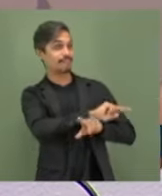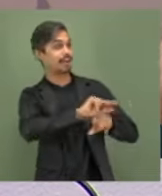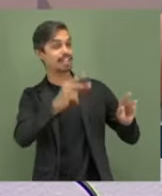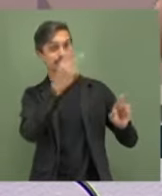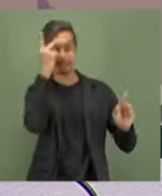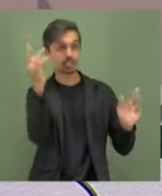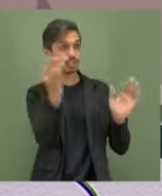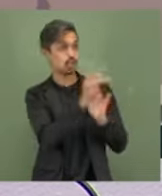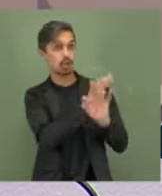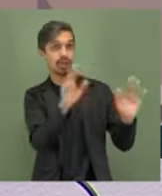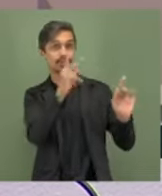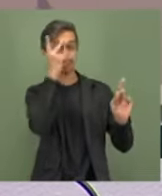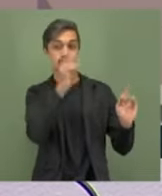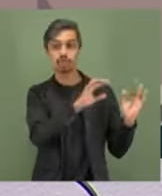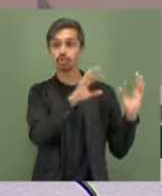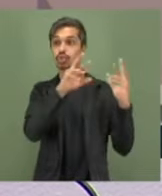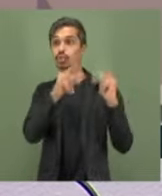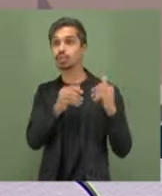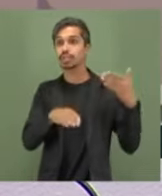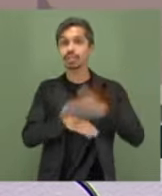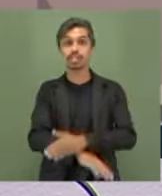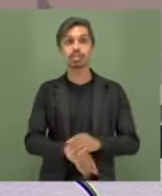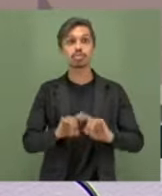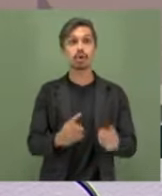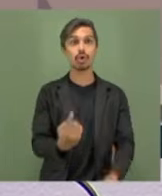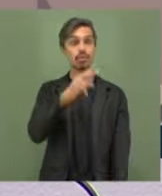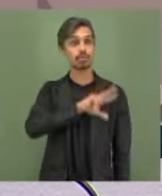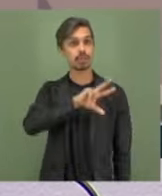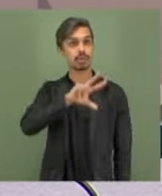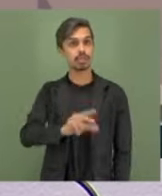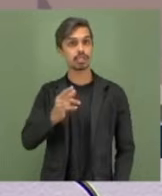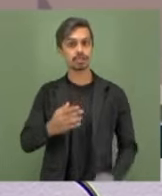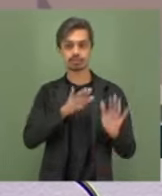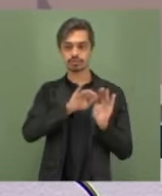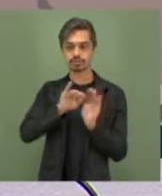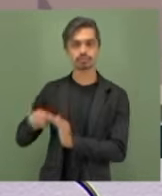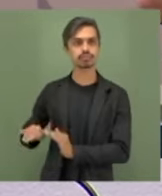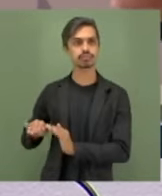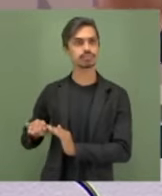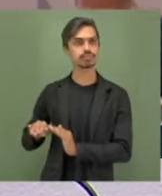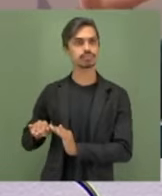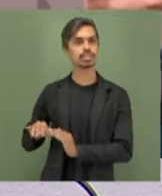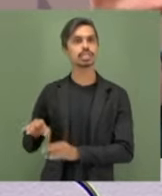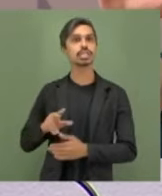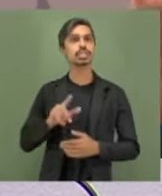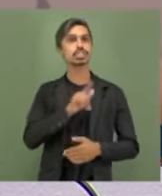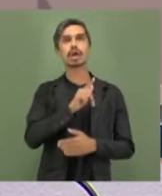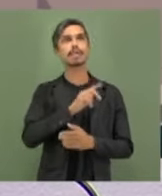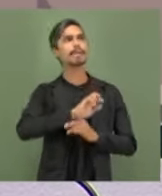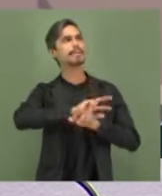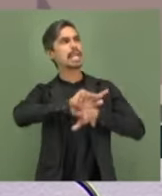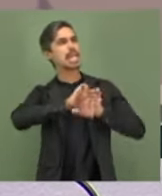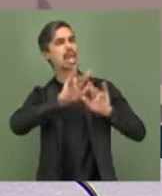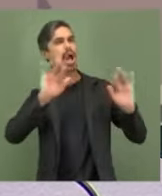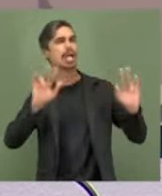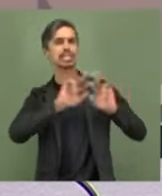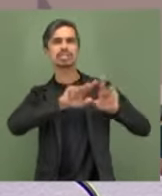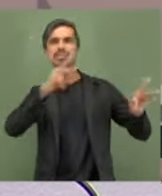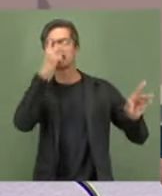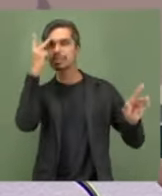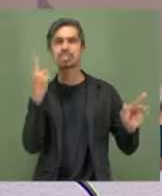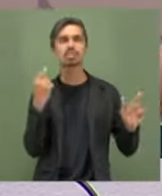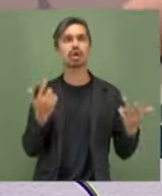pessoas, todos entraram, apenas o português ficou retido. Um terminal que tinha milhares de pessoas antes, passados 30 minutos